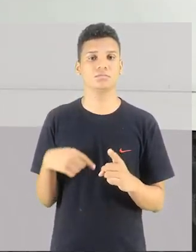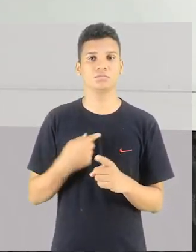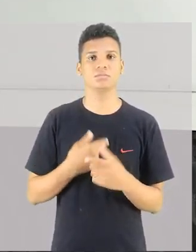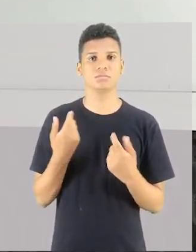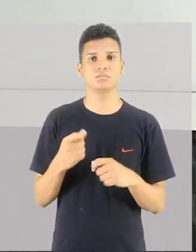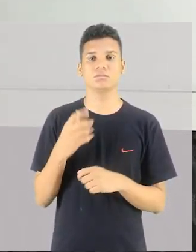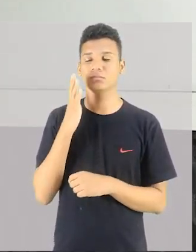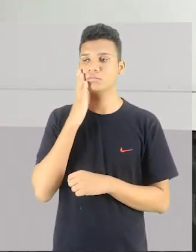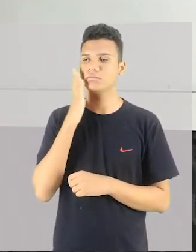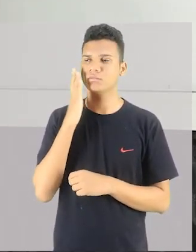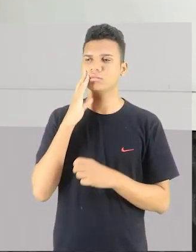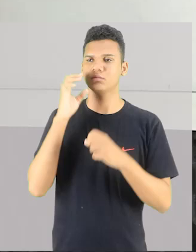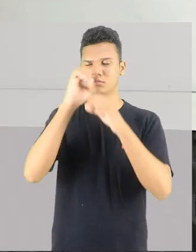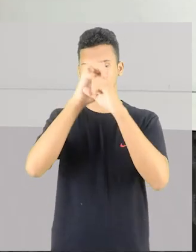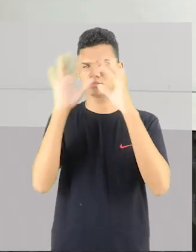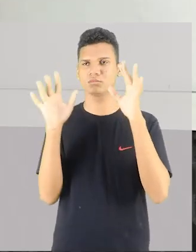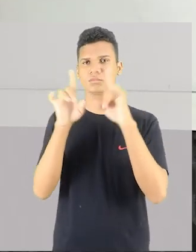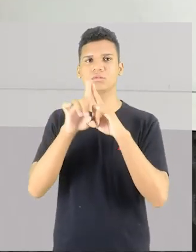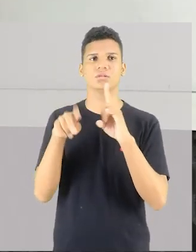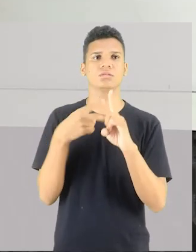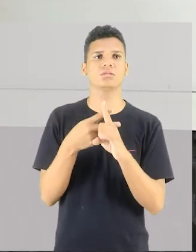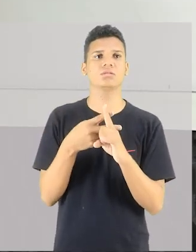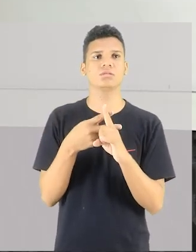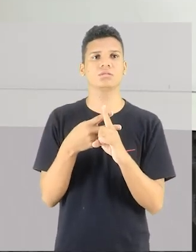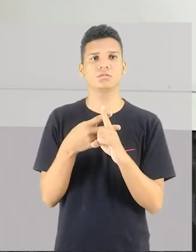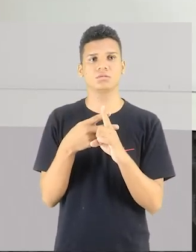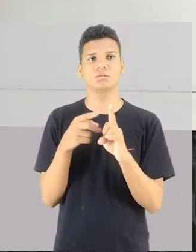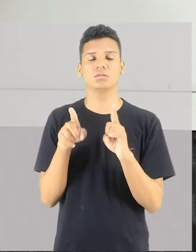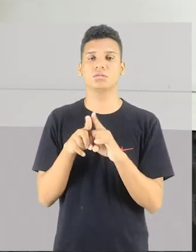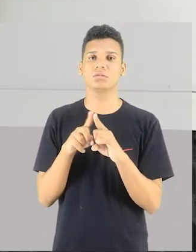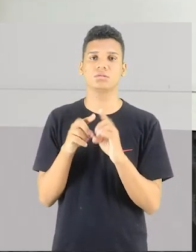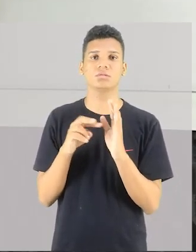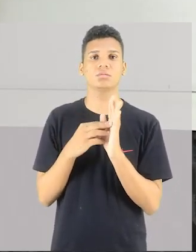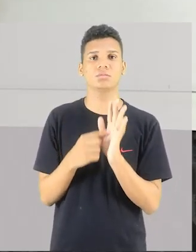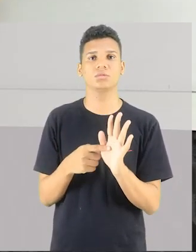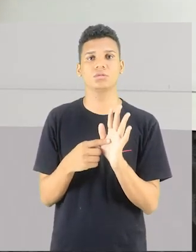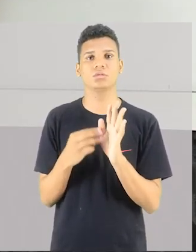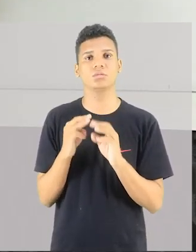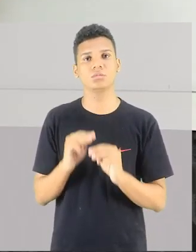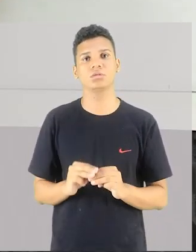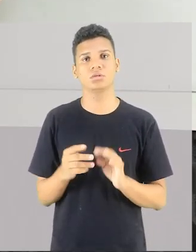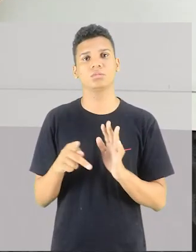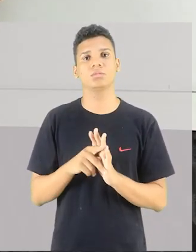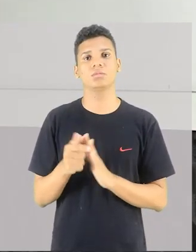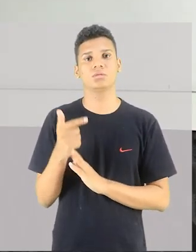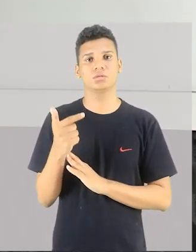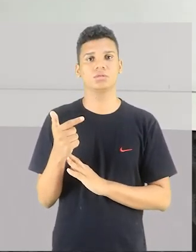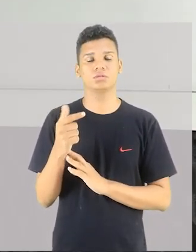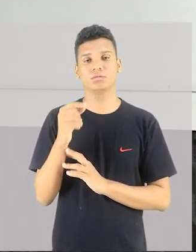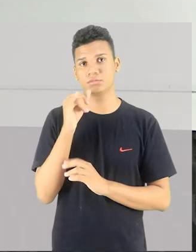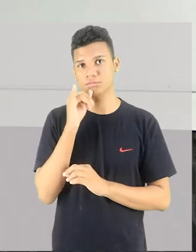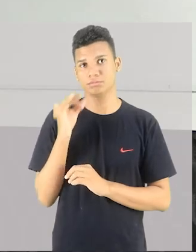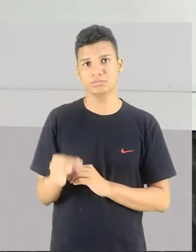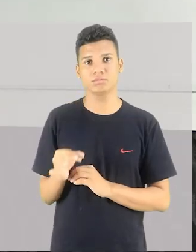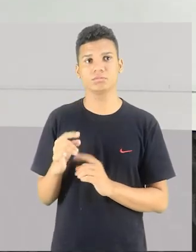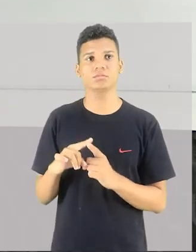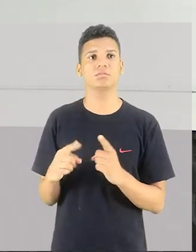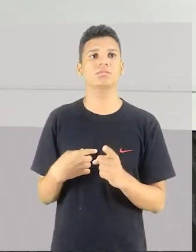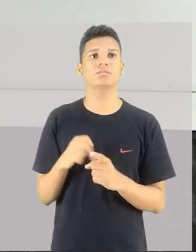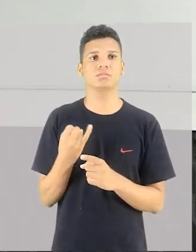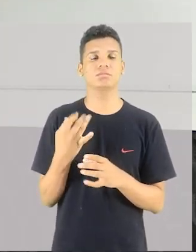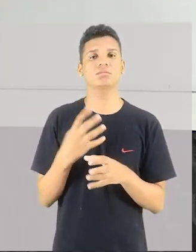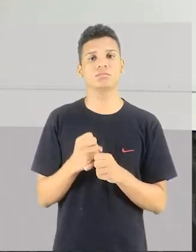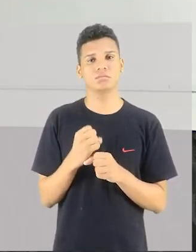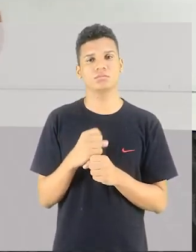racionalizar né multiplicar em cima e baixo pela √2 certo se você fizer essa conta